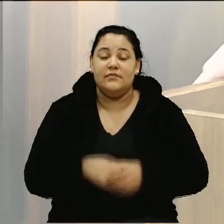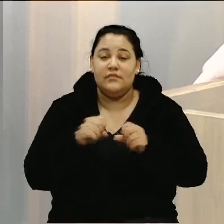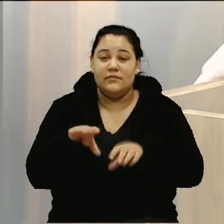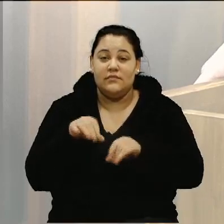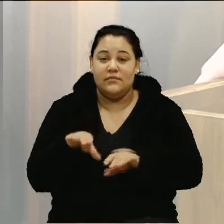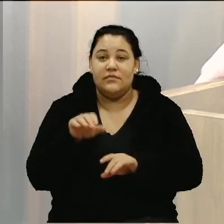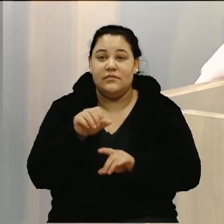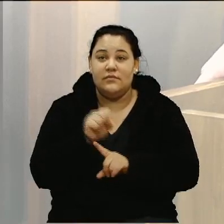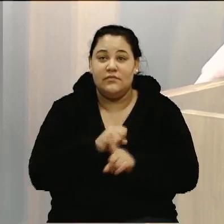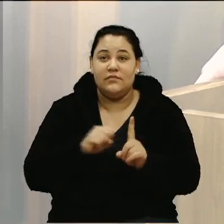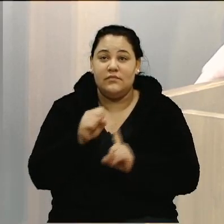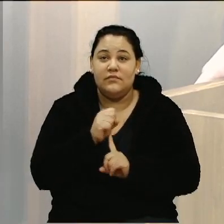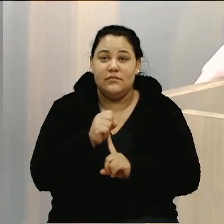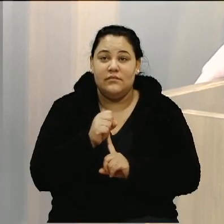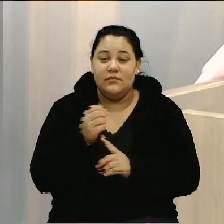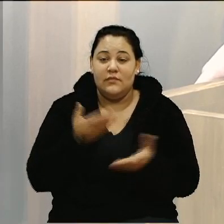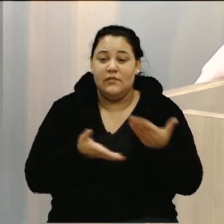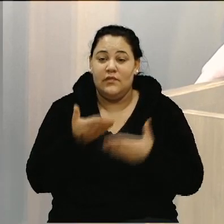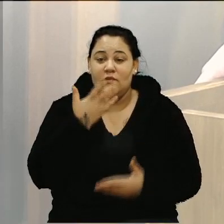criança?